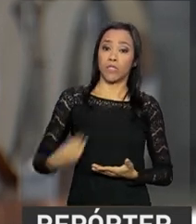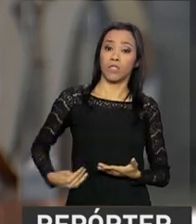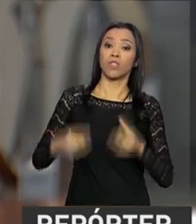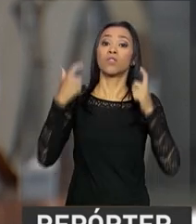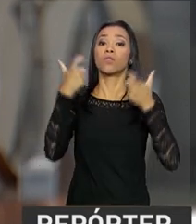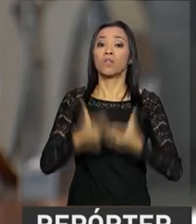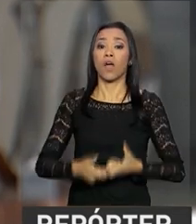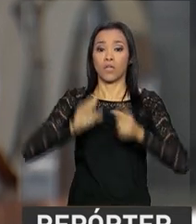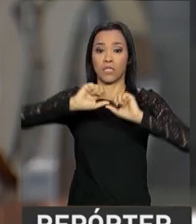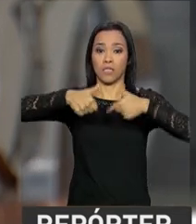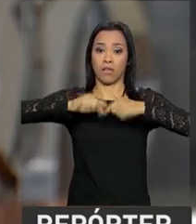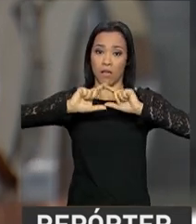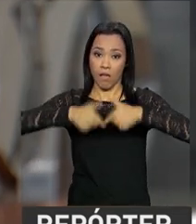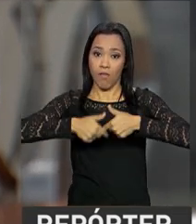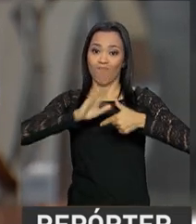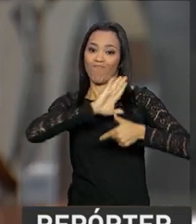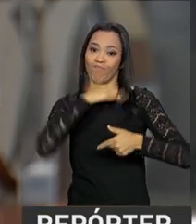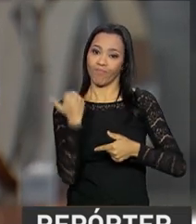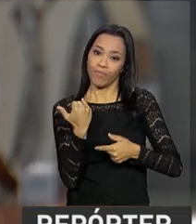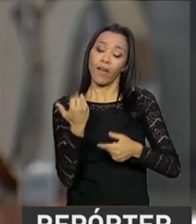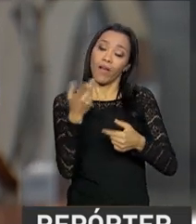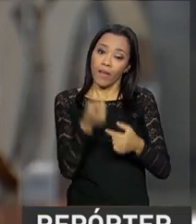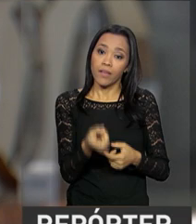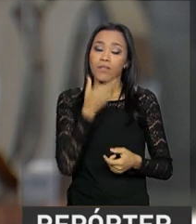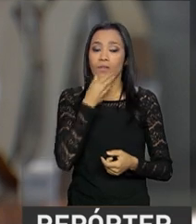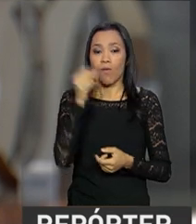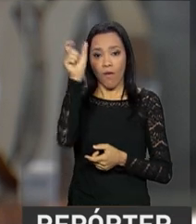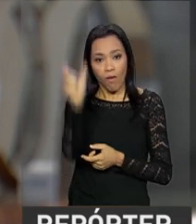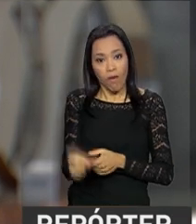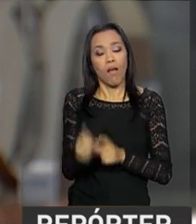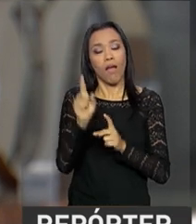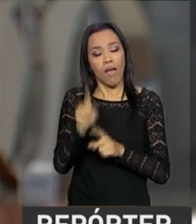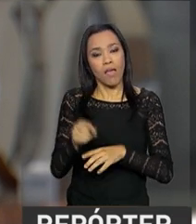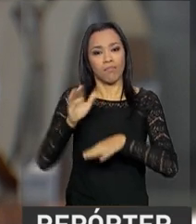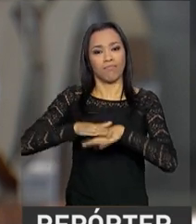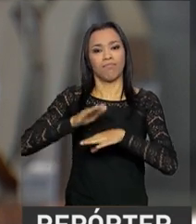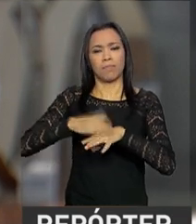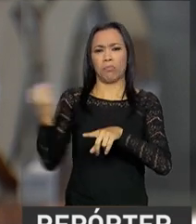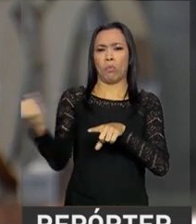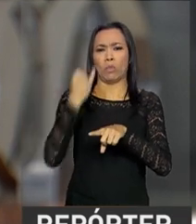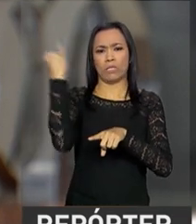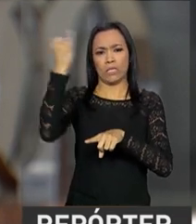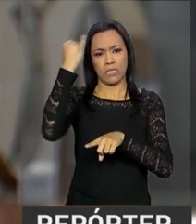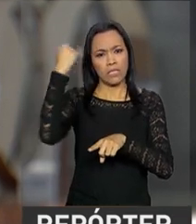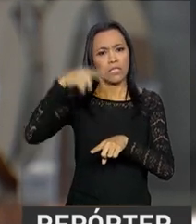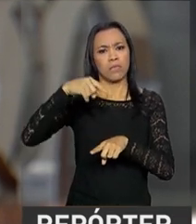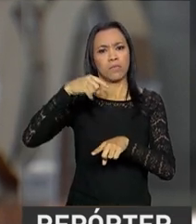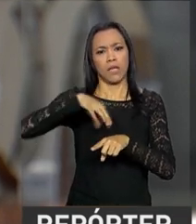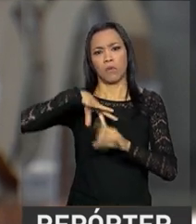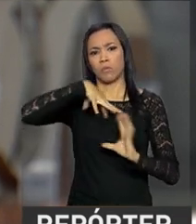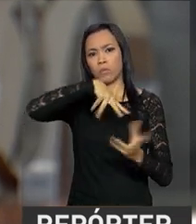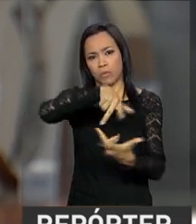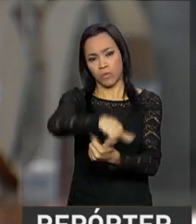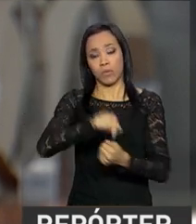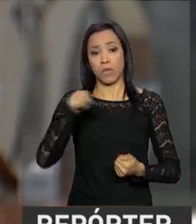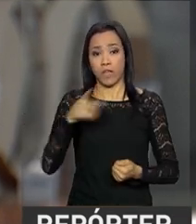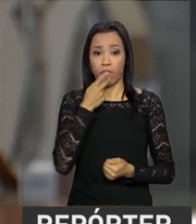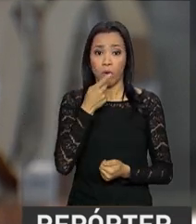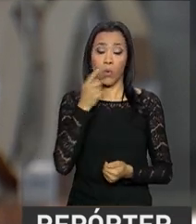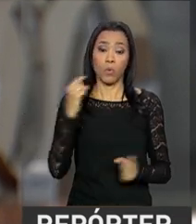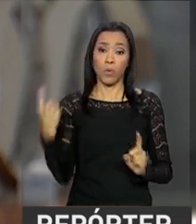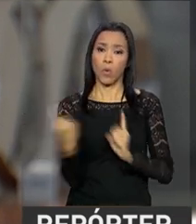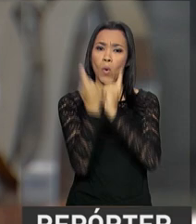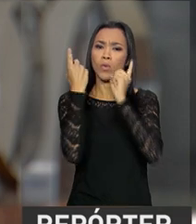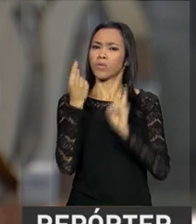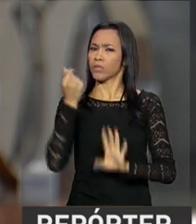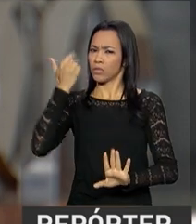Temer disse que sua luta pela paz permanecerá como seu mais importante legado para a humanidade. Na nota, o presidente citou o encontro que